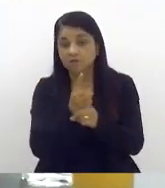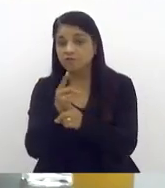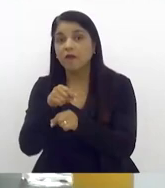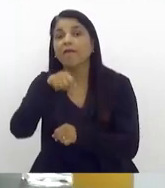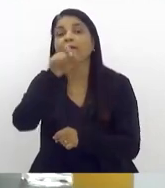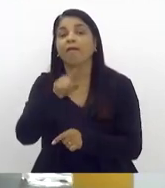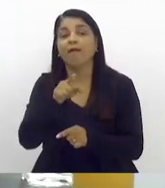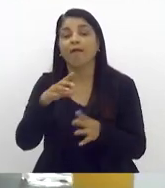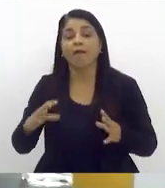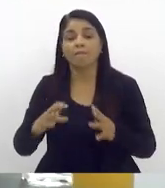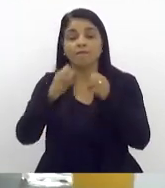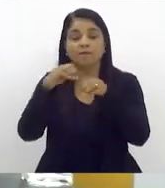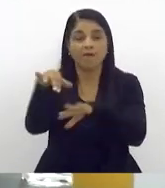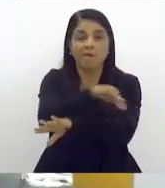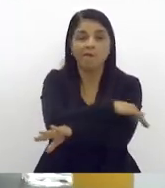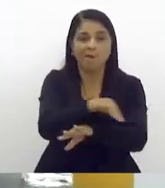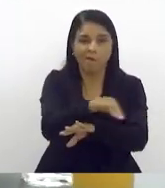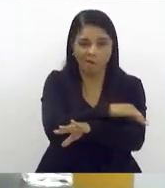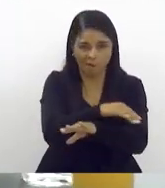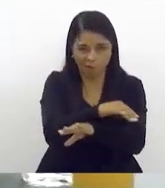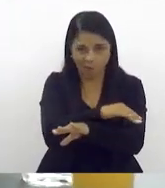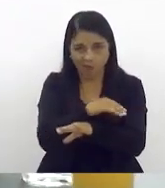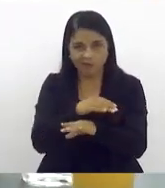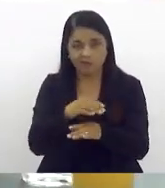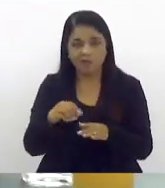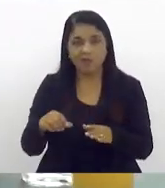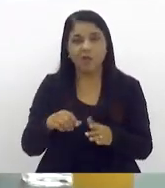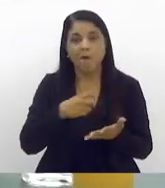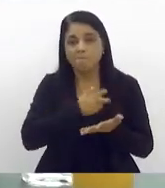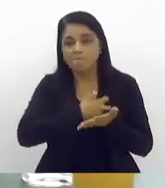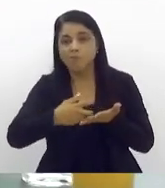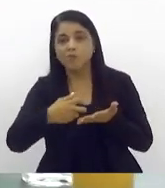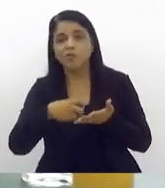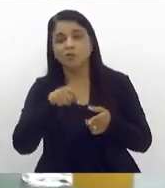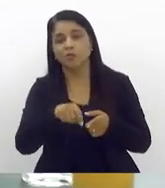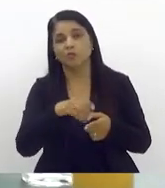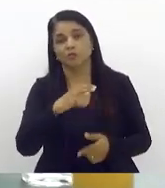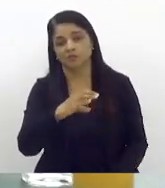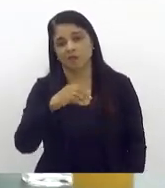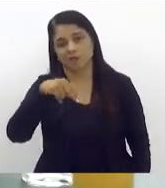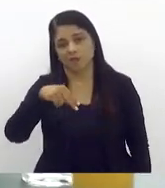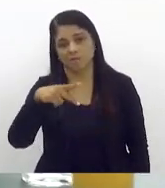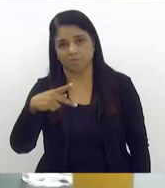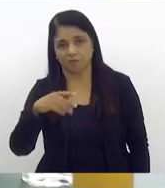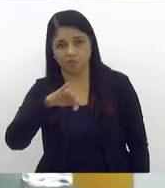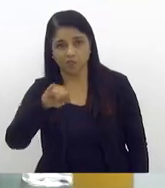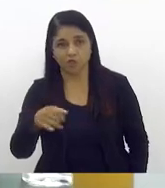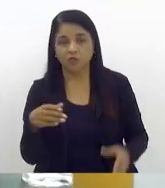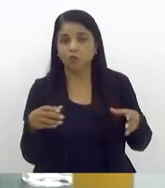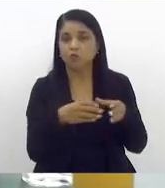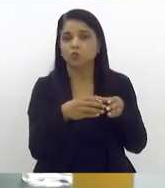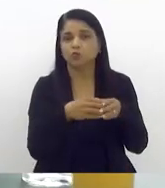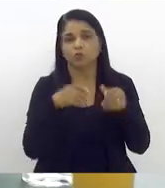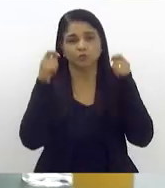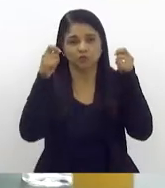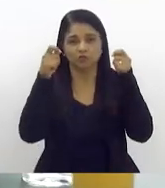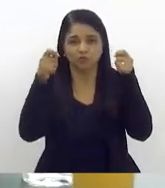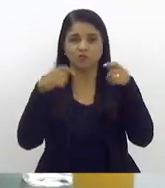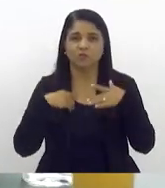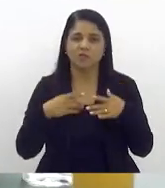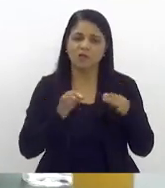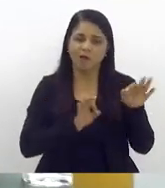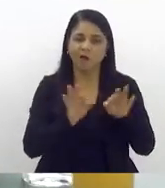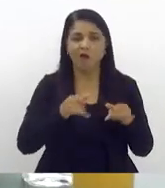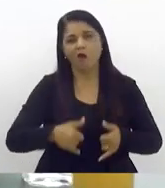aquele que comete crime na rua, que acaba sendo punido o CNPJ da torcida. E a alegria do estádio é ver a torcida organizada com a faixa, com a bandeira,